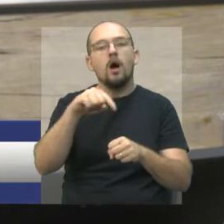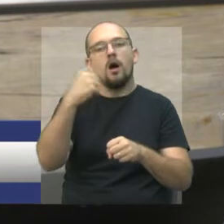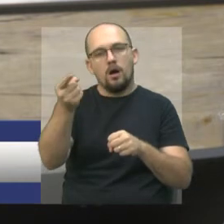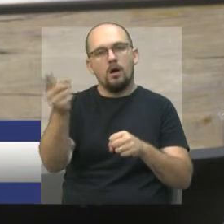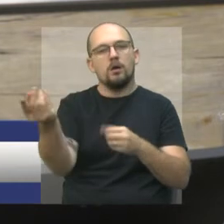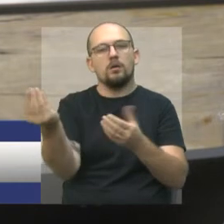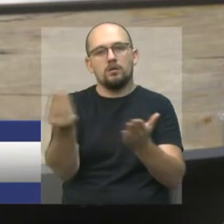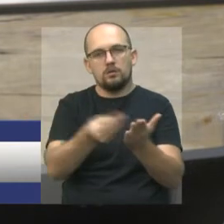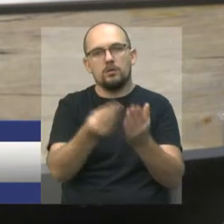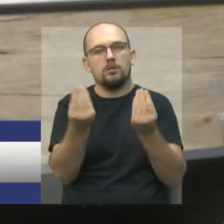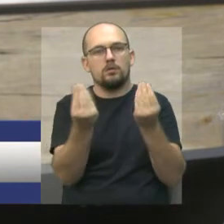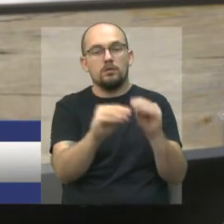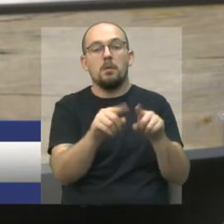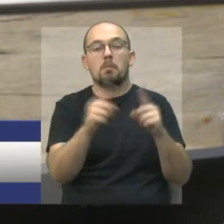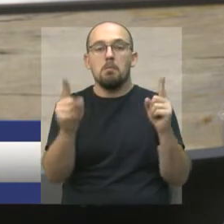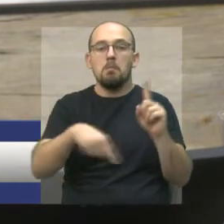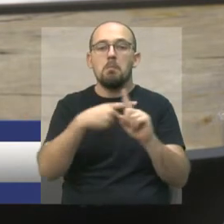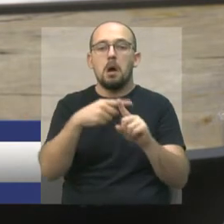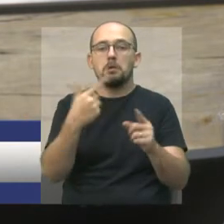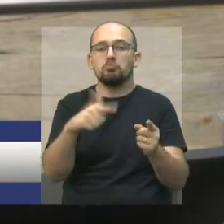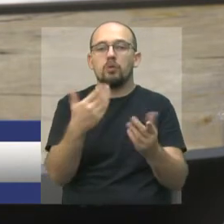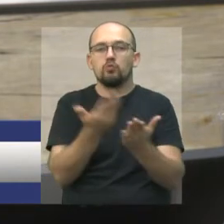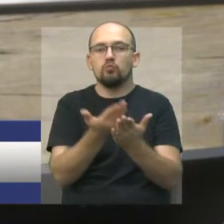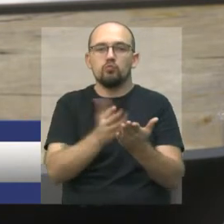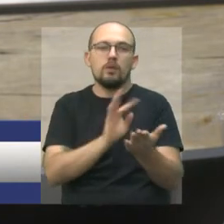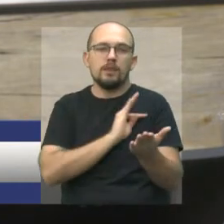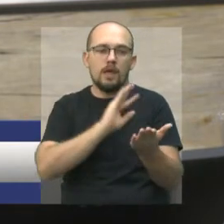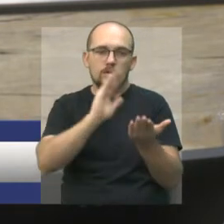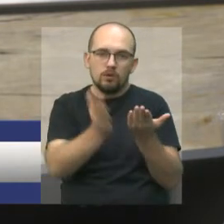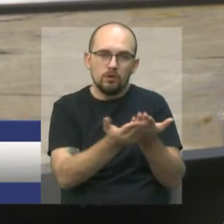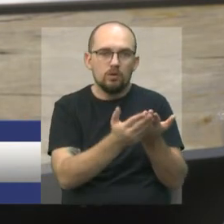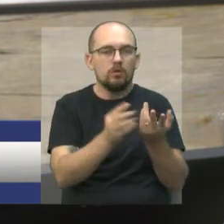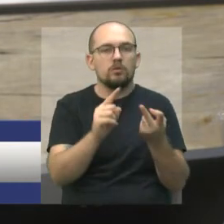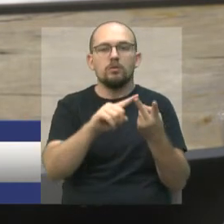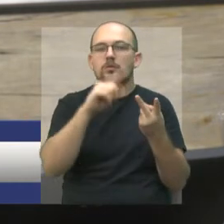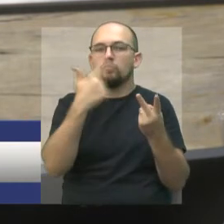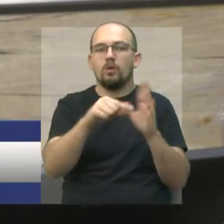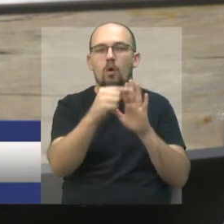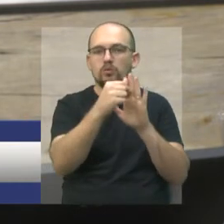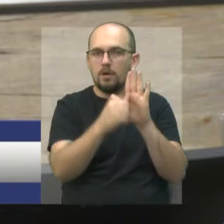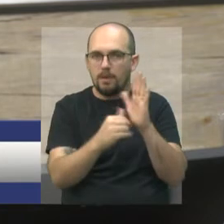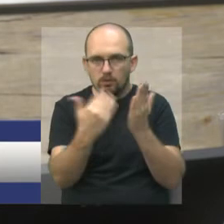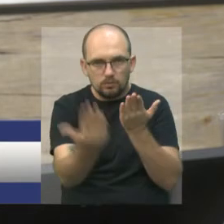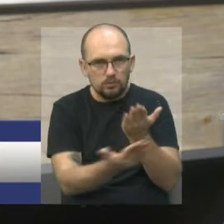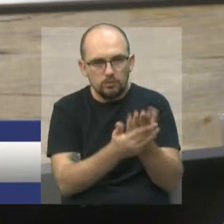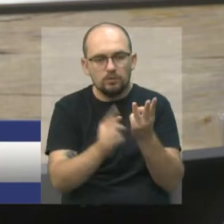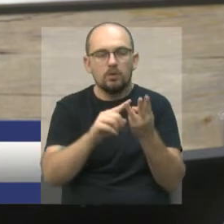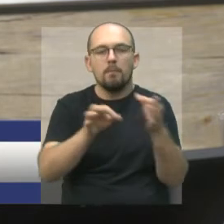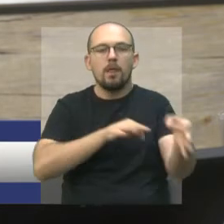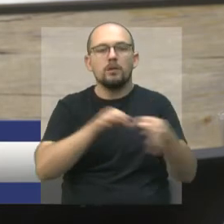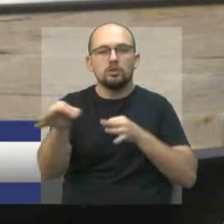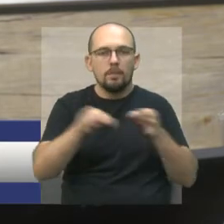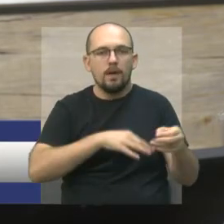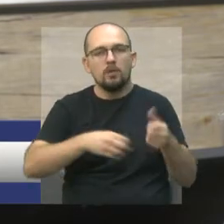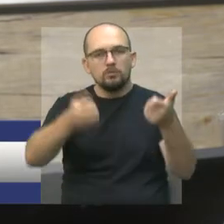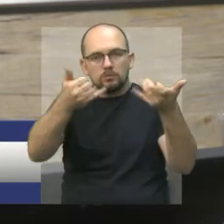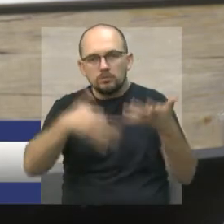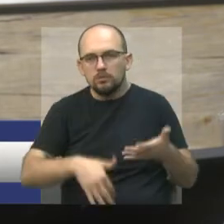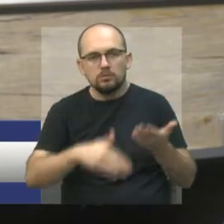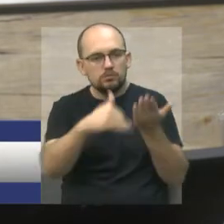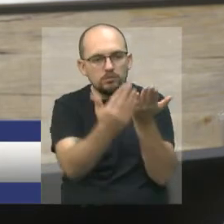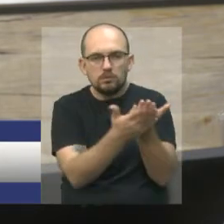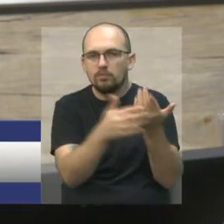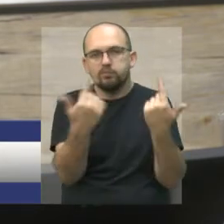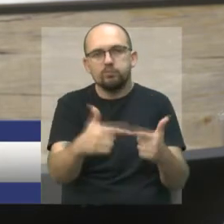foi apresentada sem estudo técnico, porque está desacompanhada de orçamento, planejamento e justificativas que